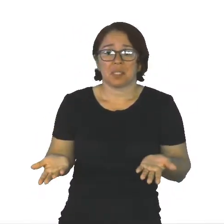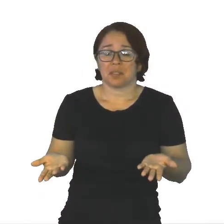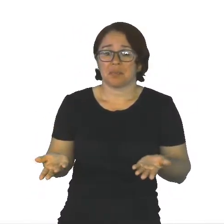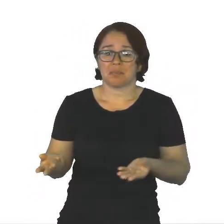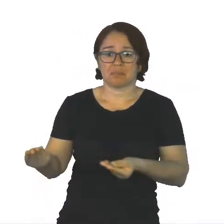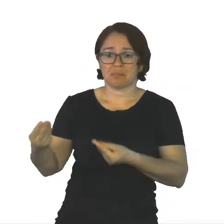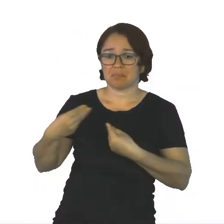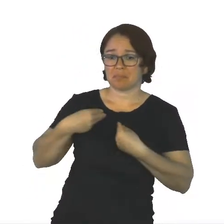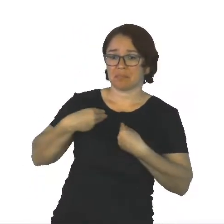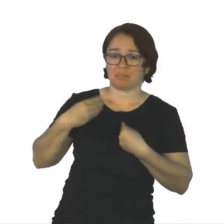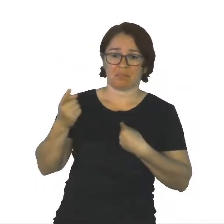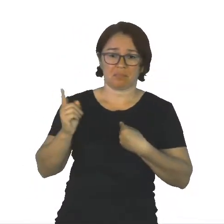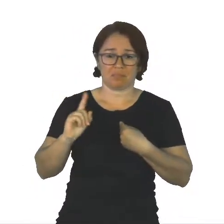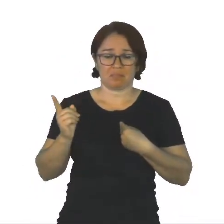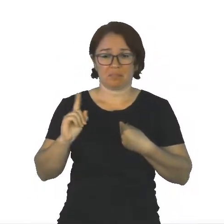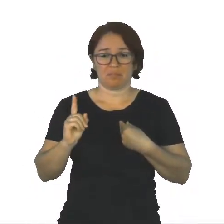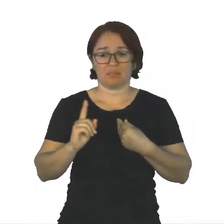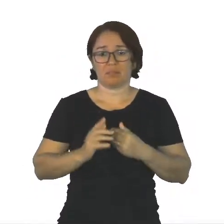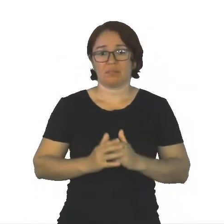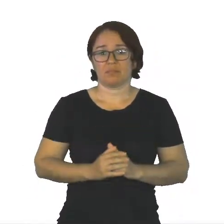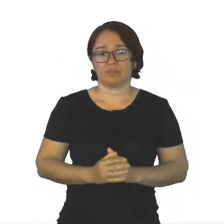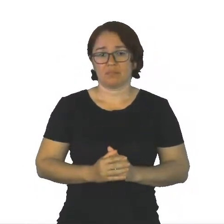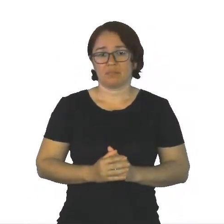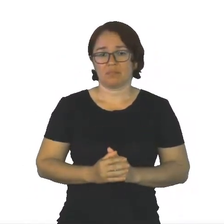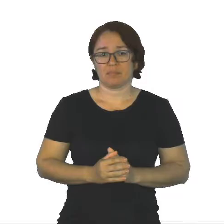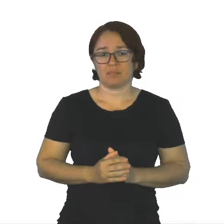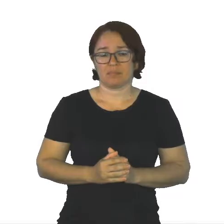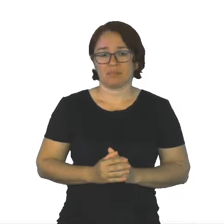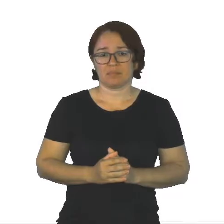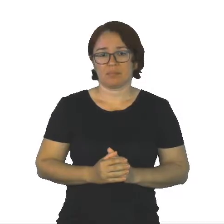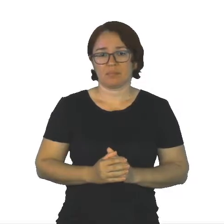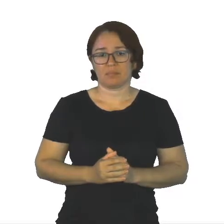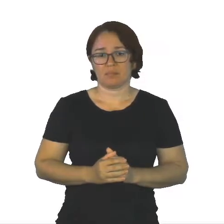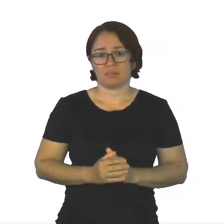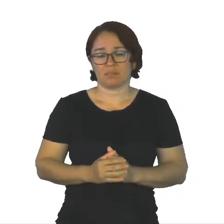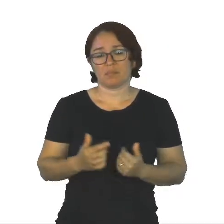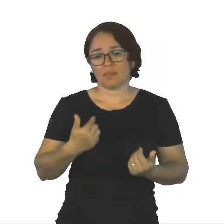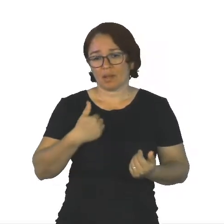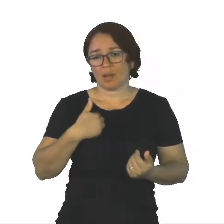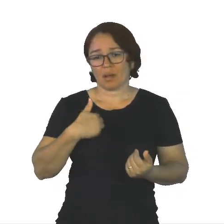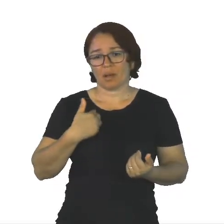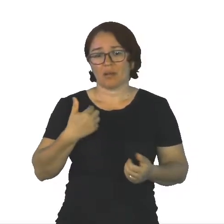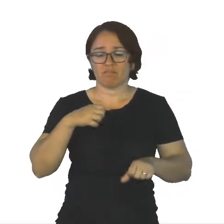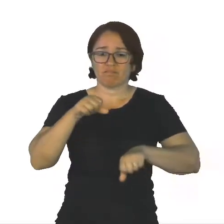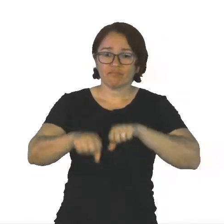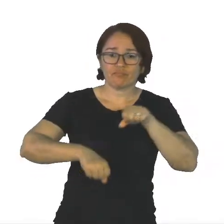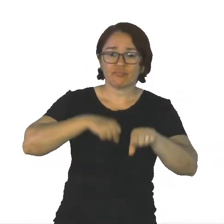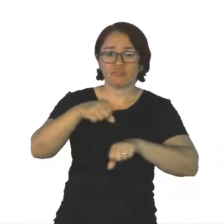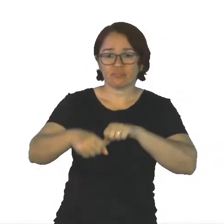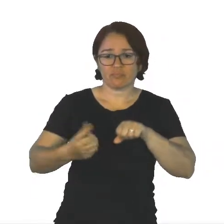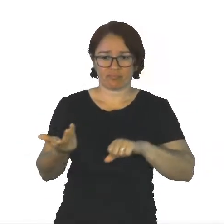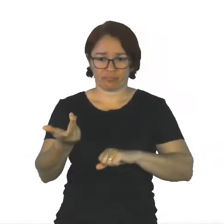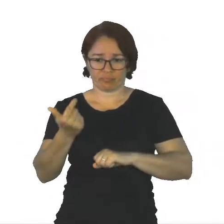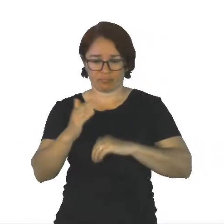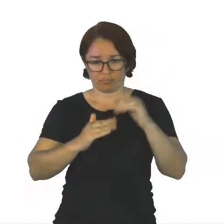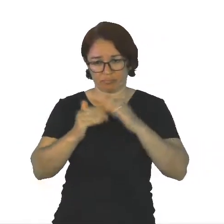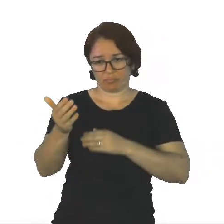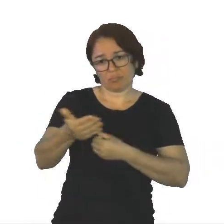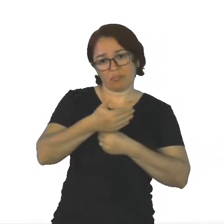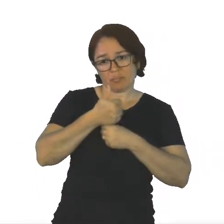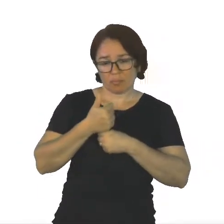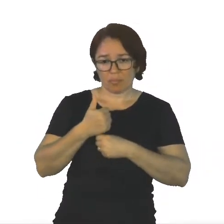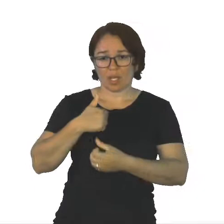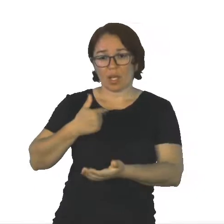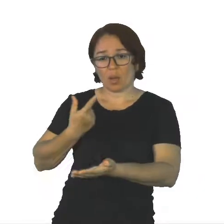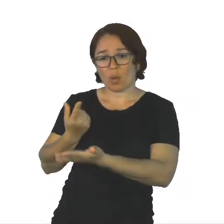da Rainha das Bicicletas. Como sou ciclista profissional, adquiri essa bicicleta com o objetivo